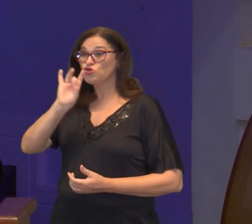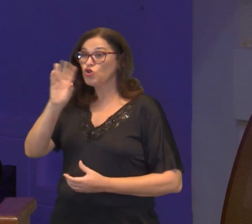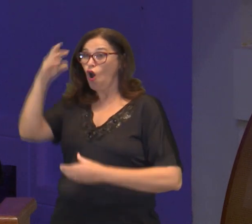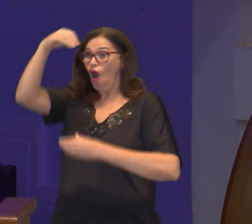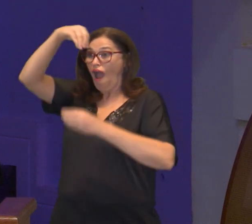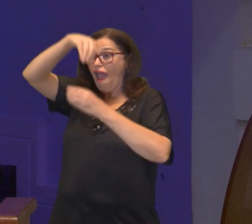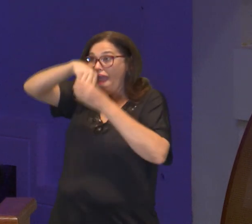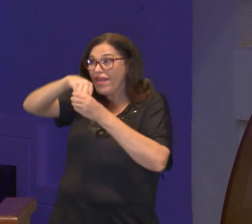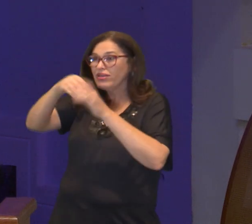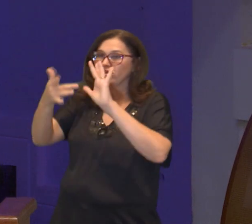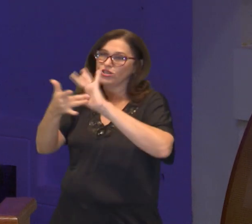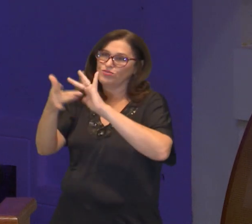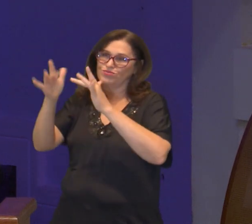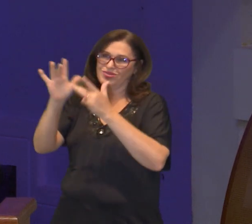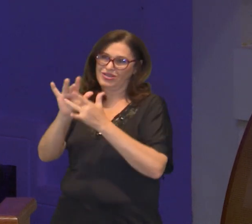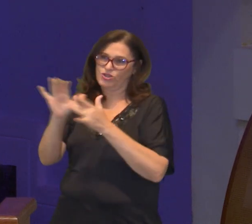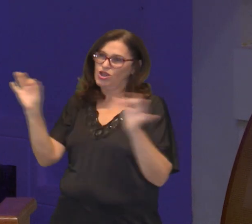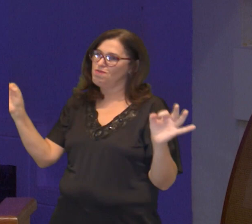para vocês,